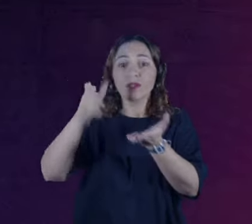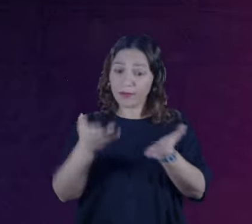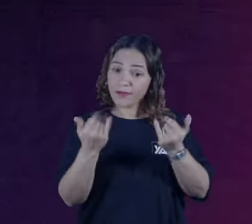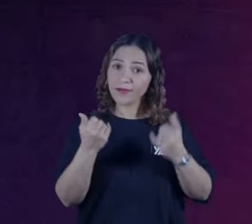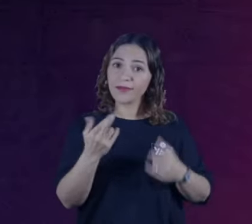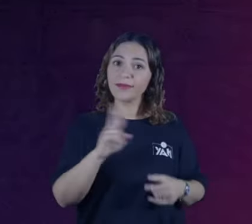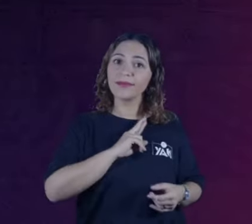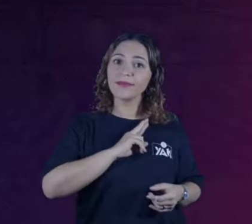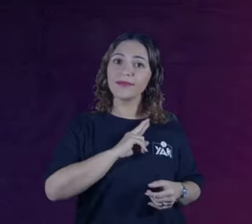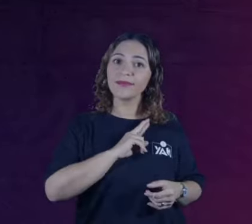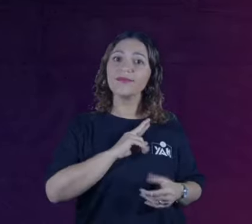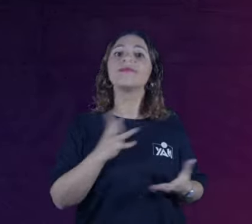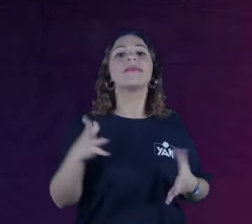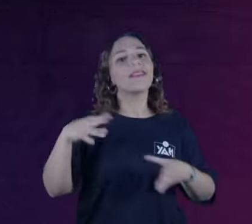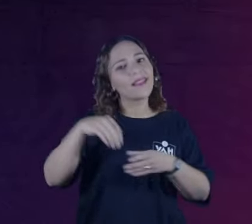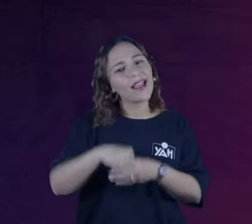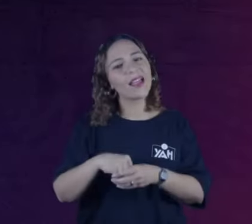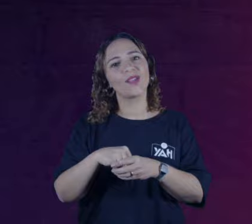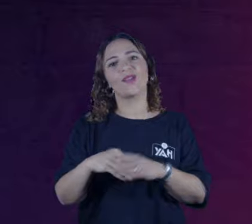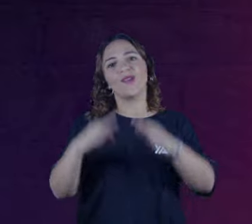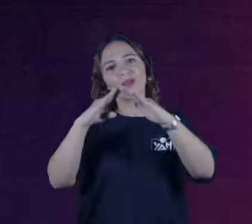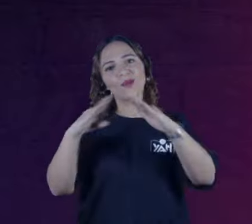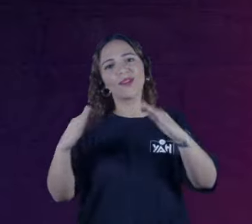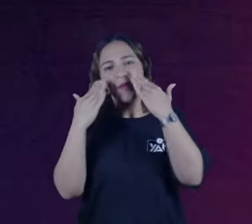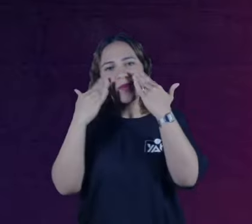Responda, meu irmão. No templo.